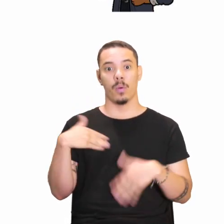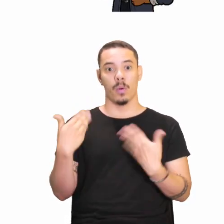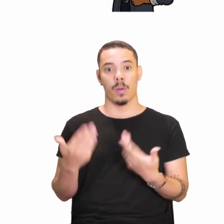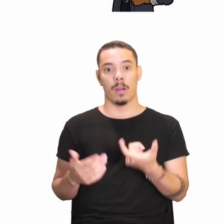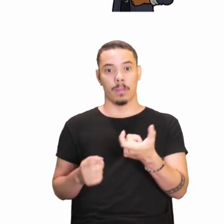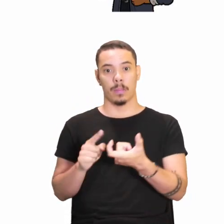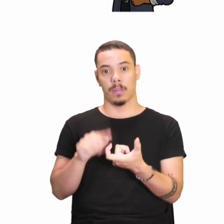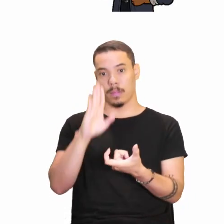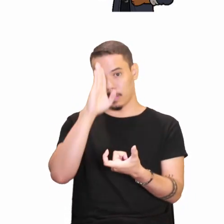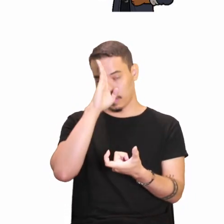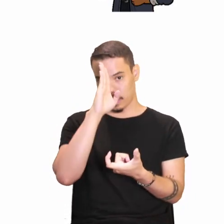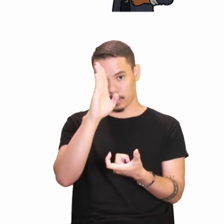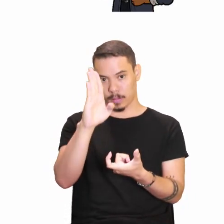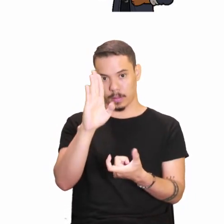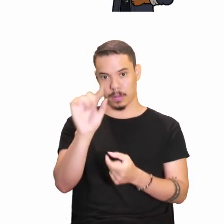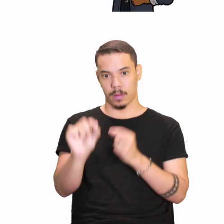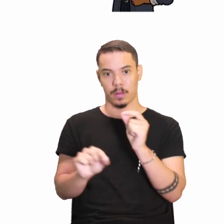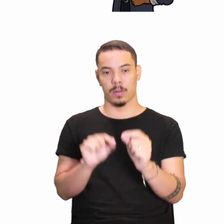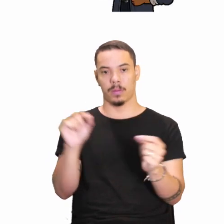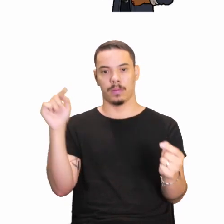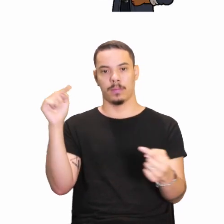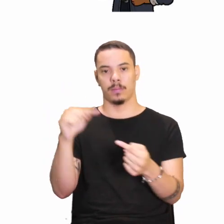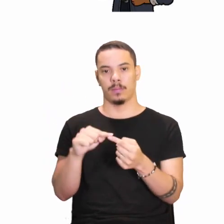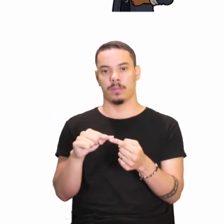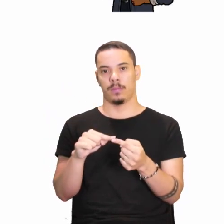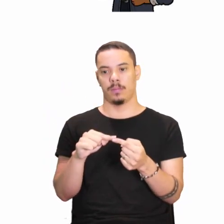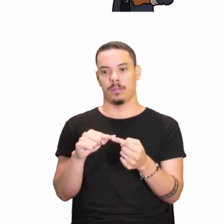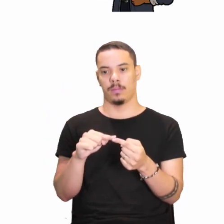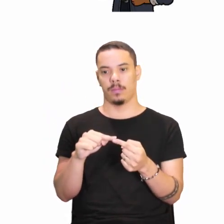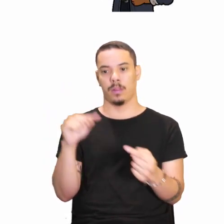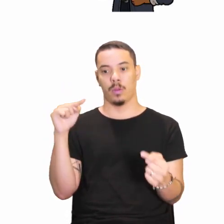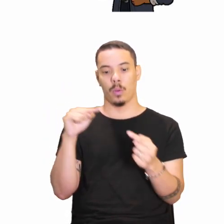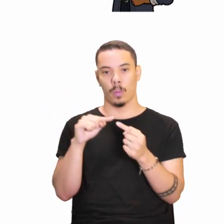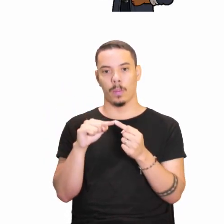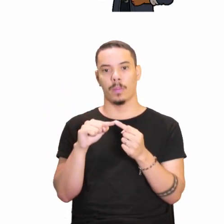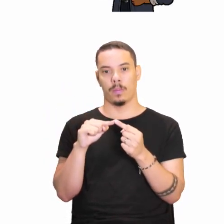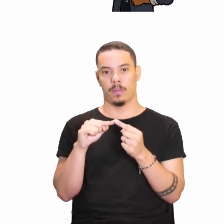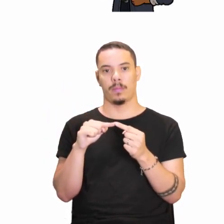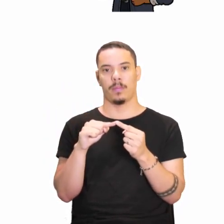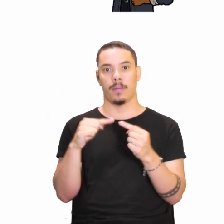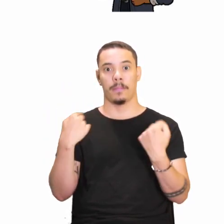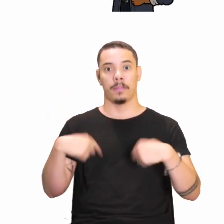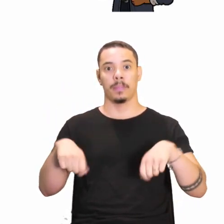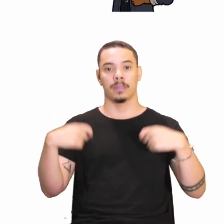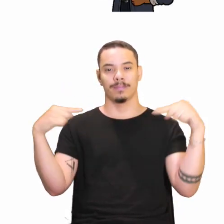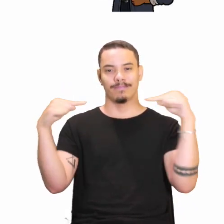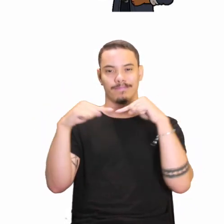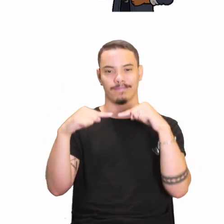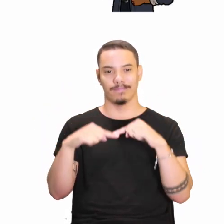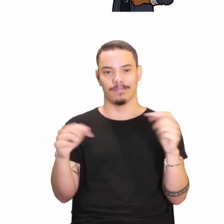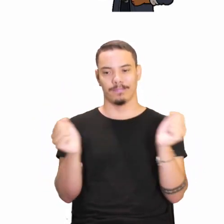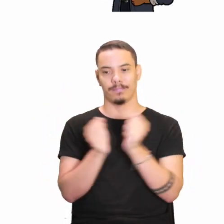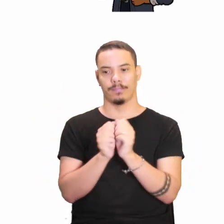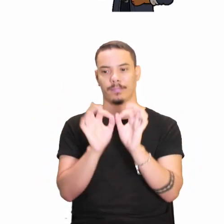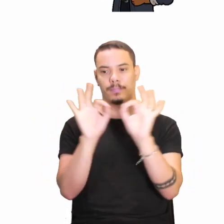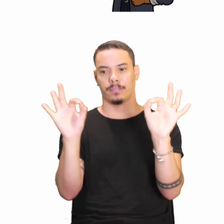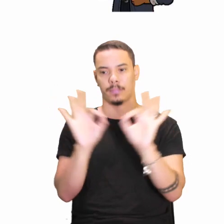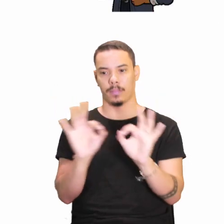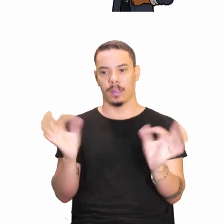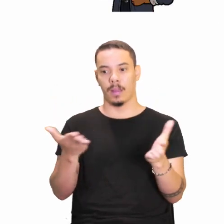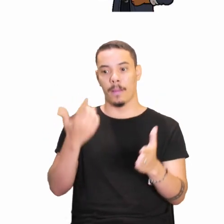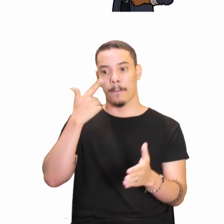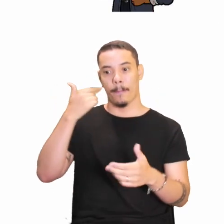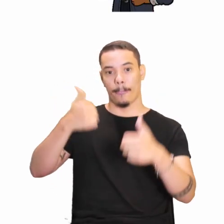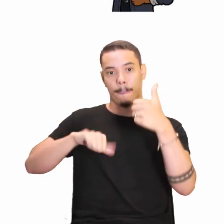conceito, combinação, certo? Muito bem, agora estamos trabalhando as orações e vamos verificar